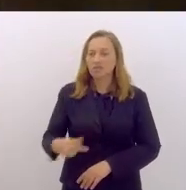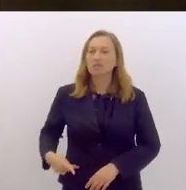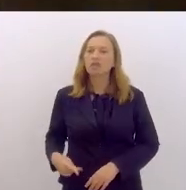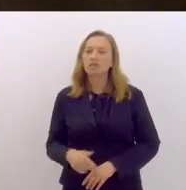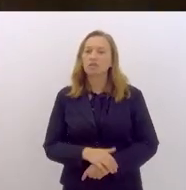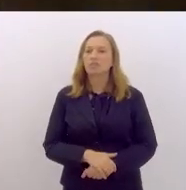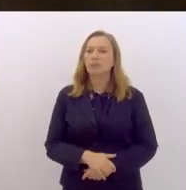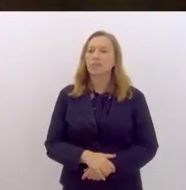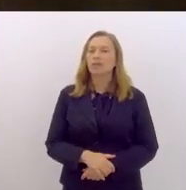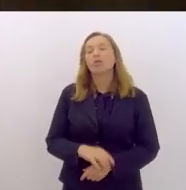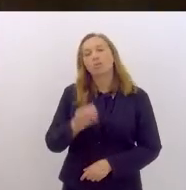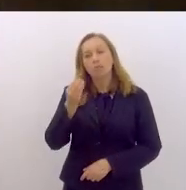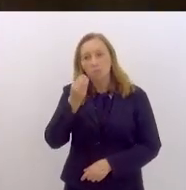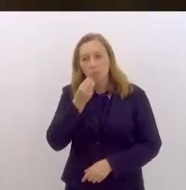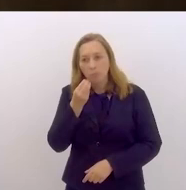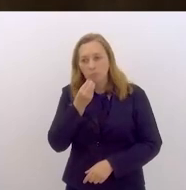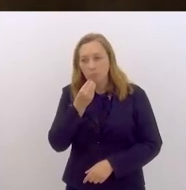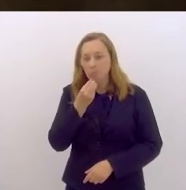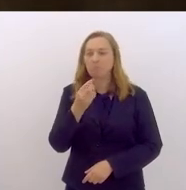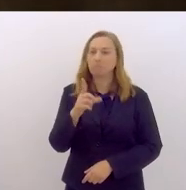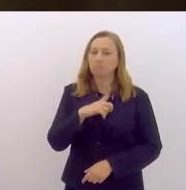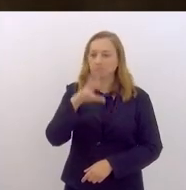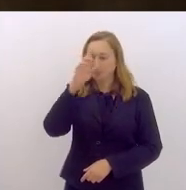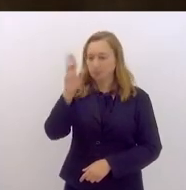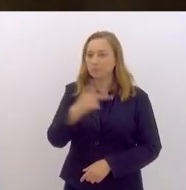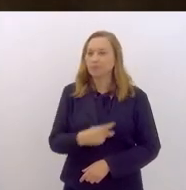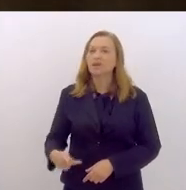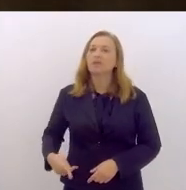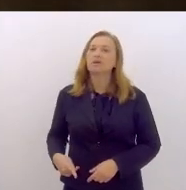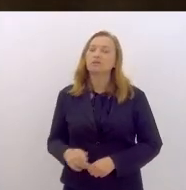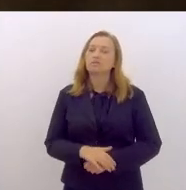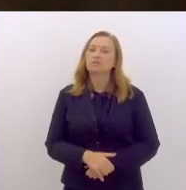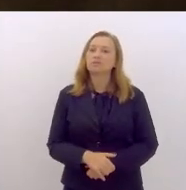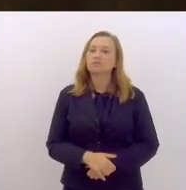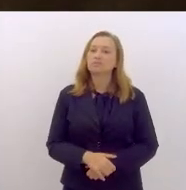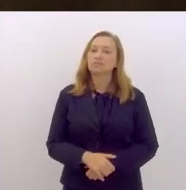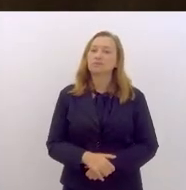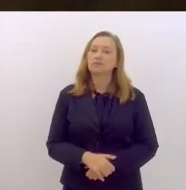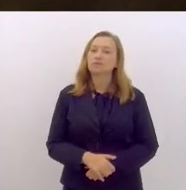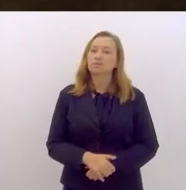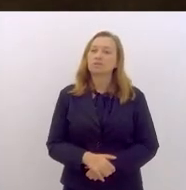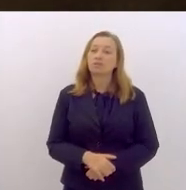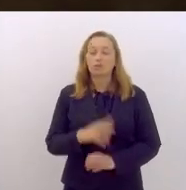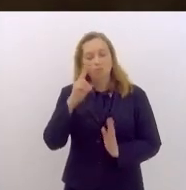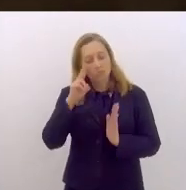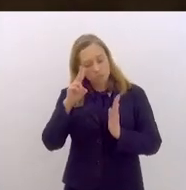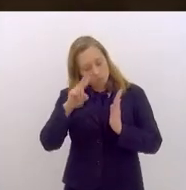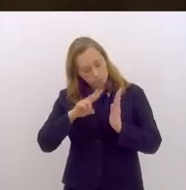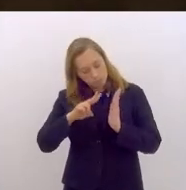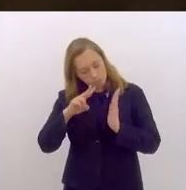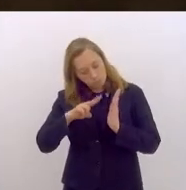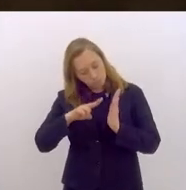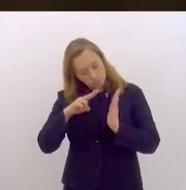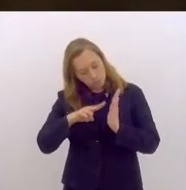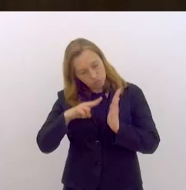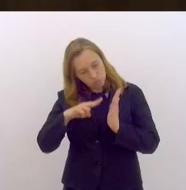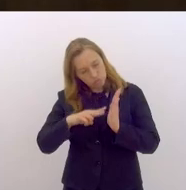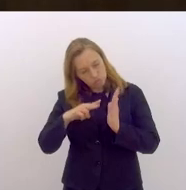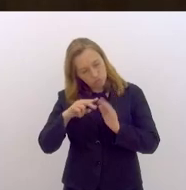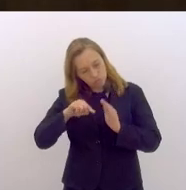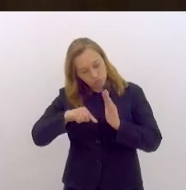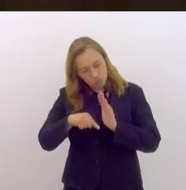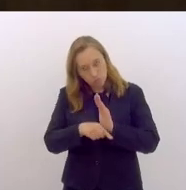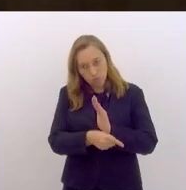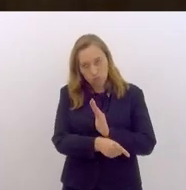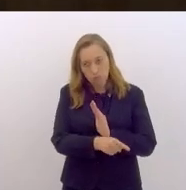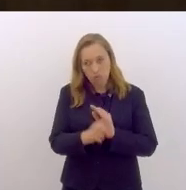tive oportunidade, senhor presidente, de ler mais atentamente